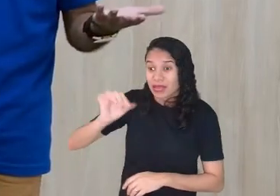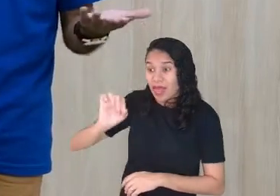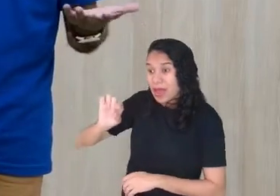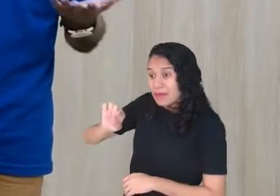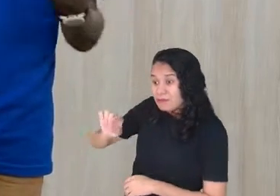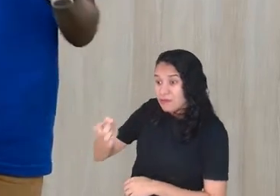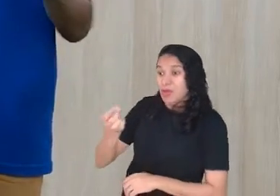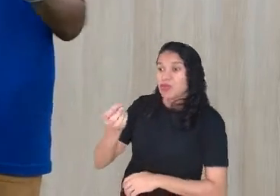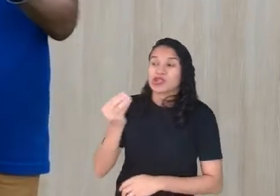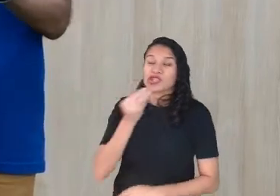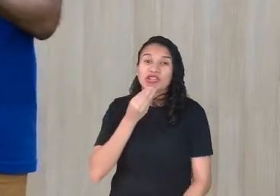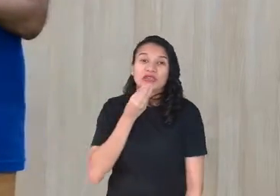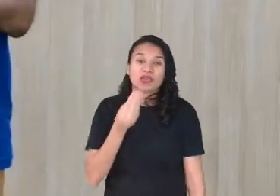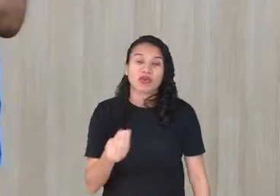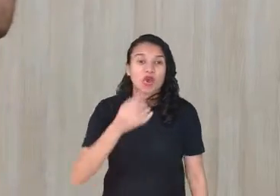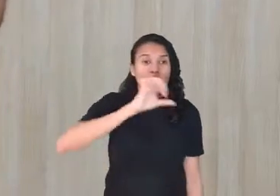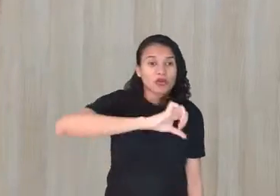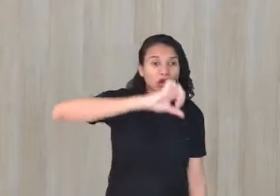ó.